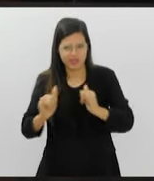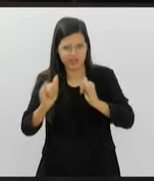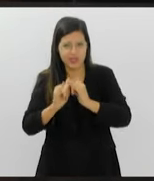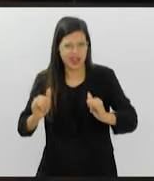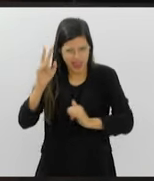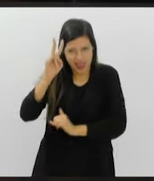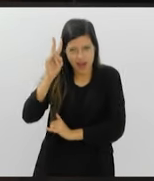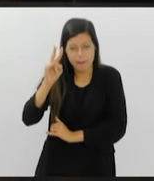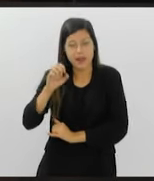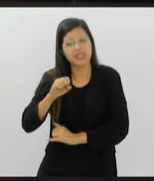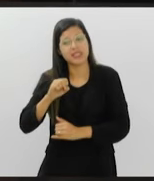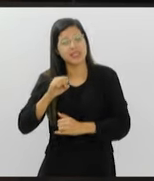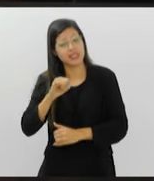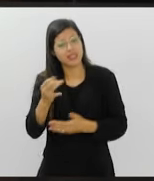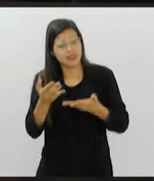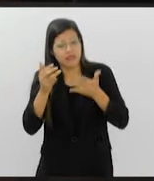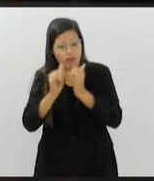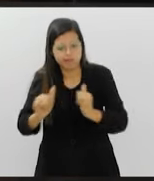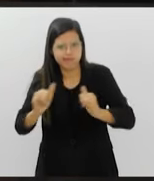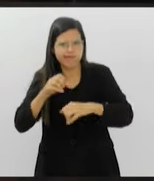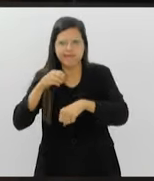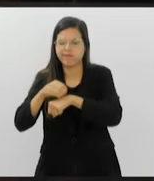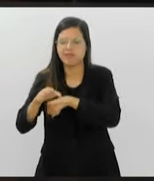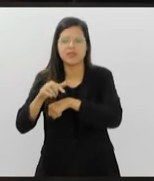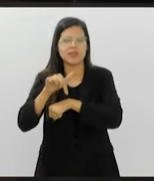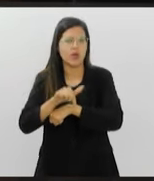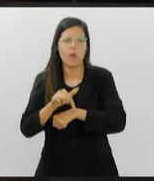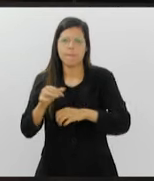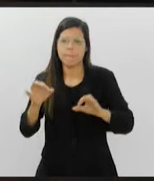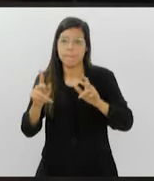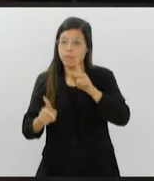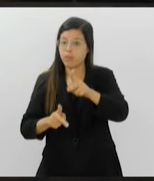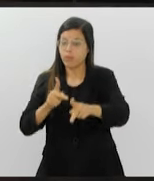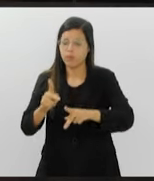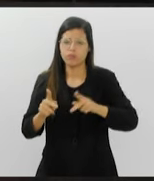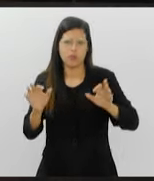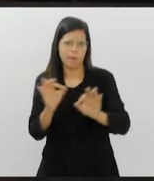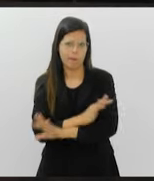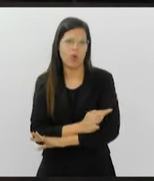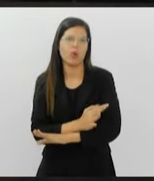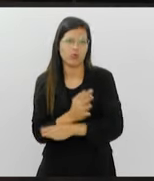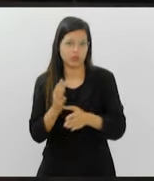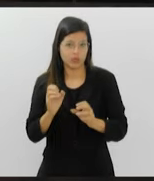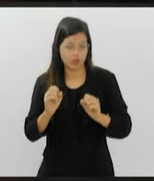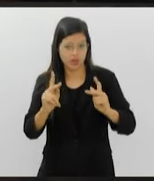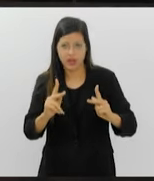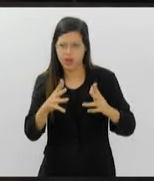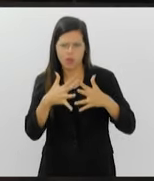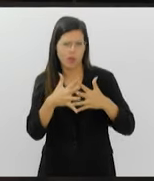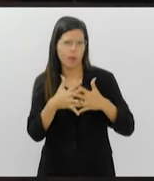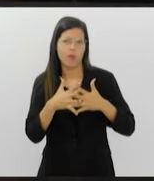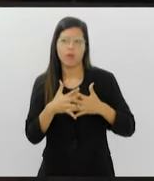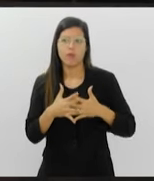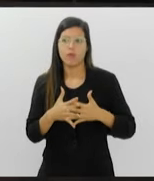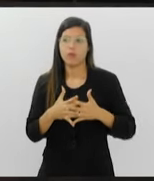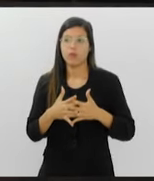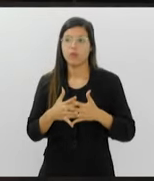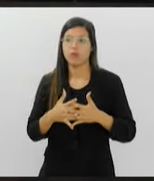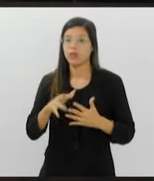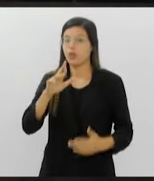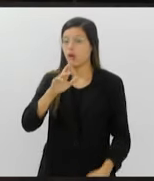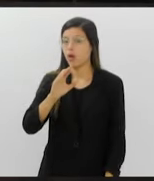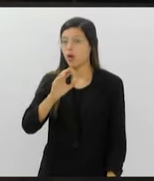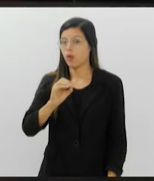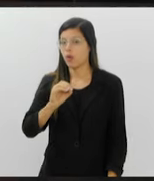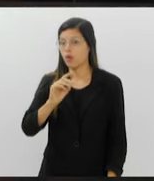quiser abrir para a população, eu estou pronto, a hora que o senhor quiser. Comigo, o buraco é mais embaixo. Não confunda Rodrigo Bacelar com o